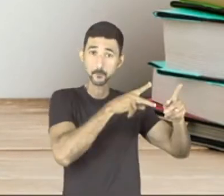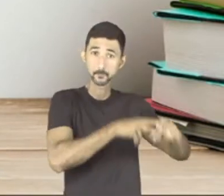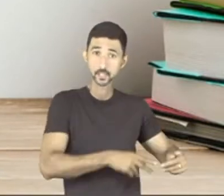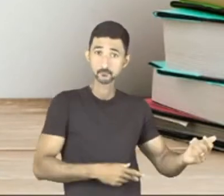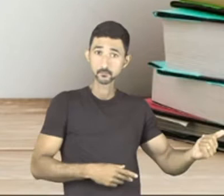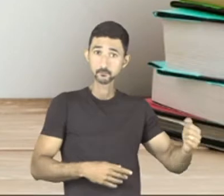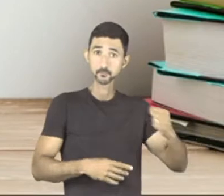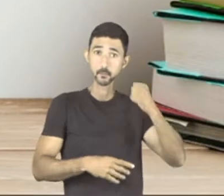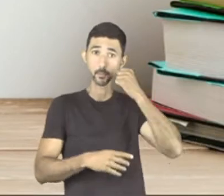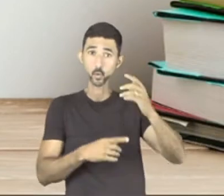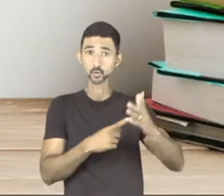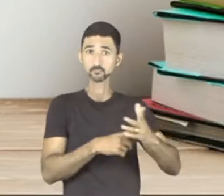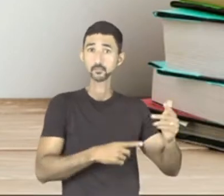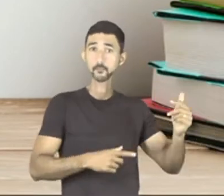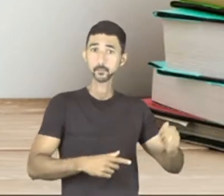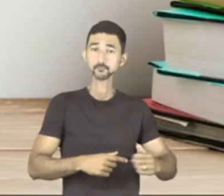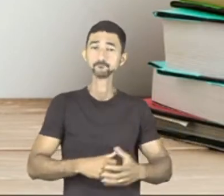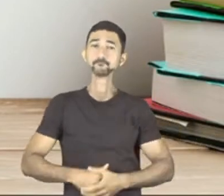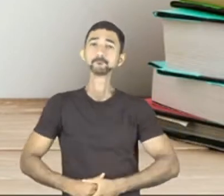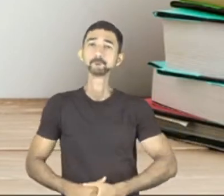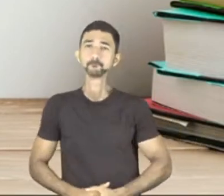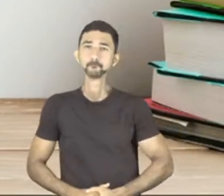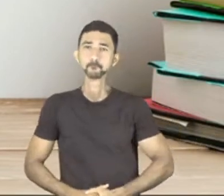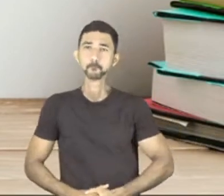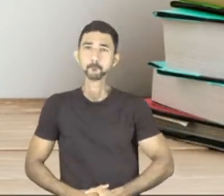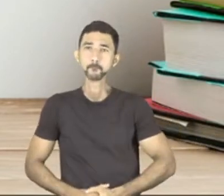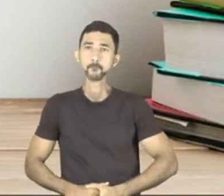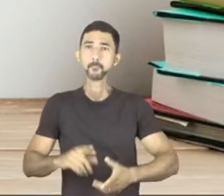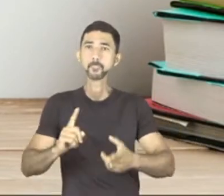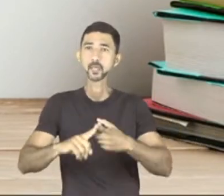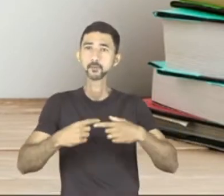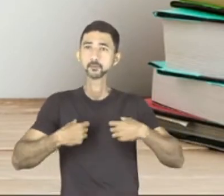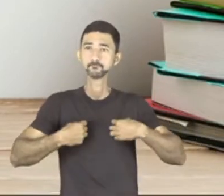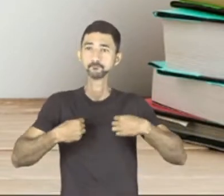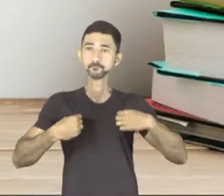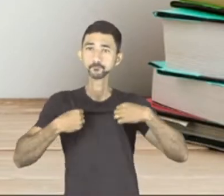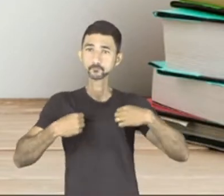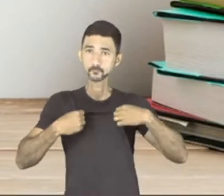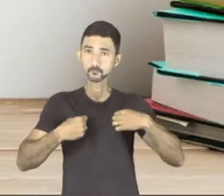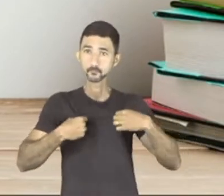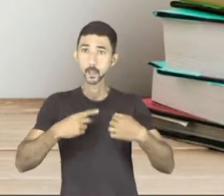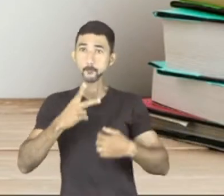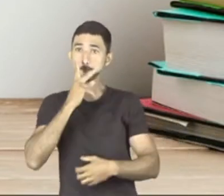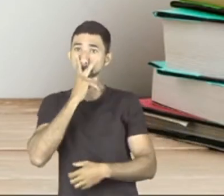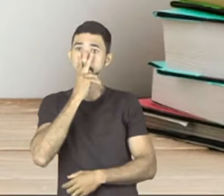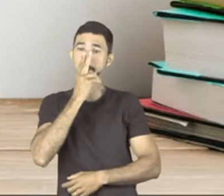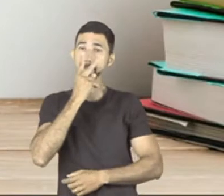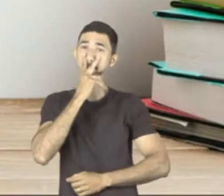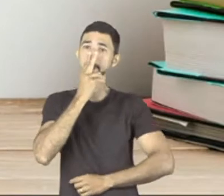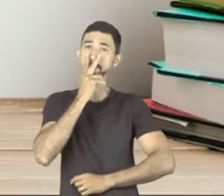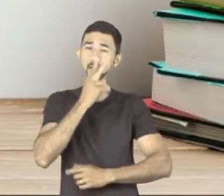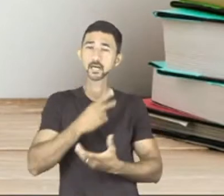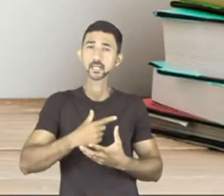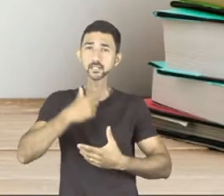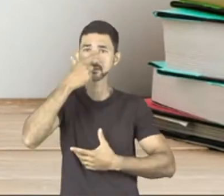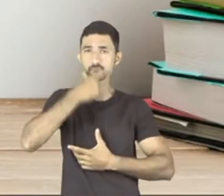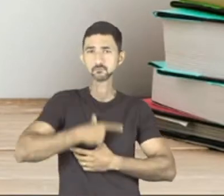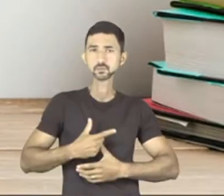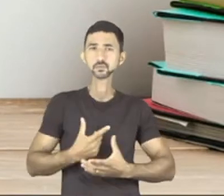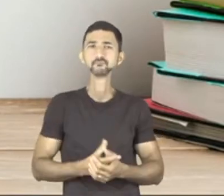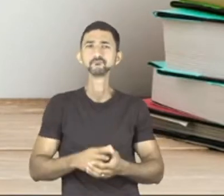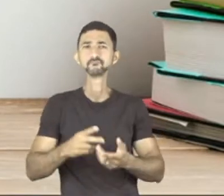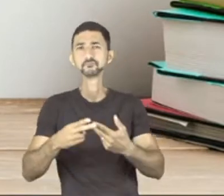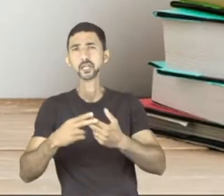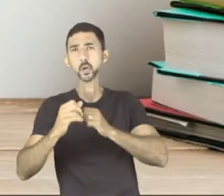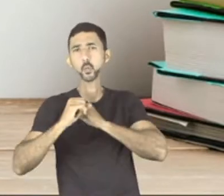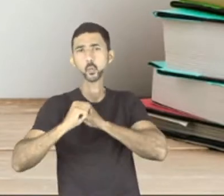essa pontuação. Repare também que a vestimenta dos lutadores é parecida com a vestimenta utilizada, por